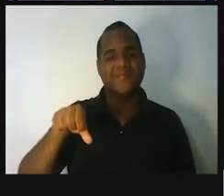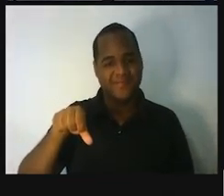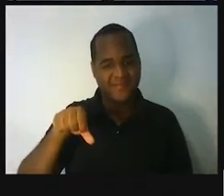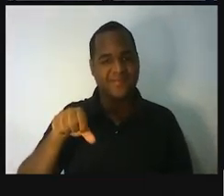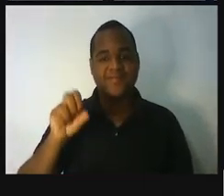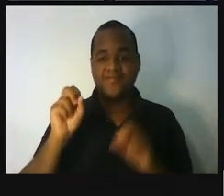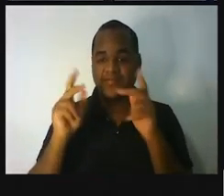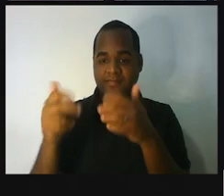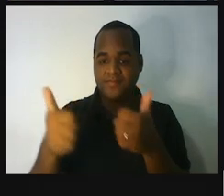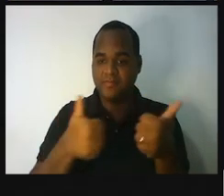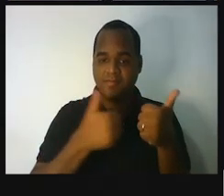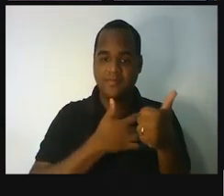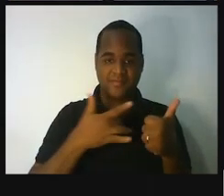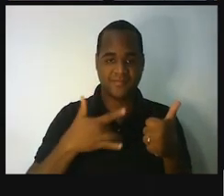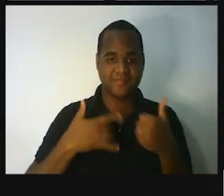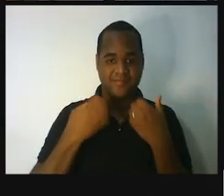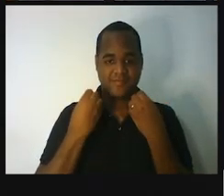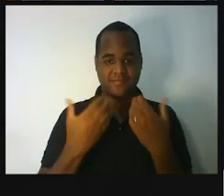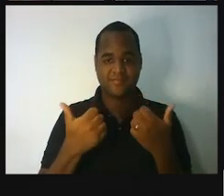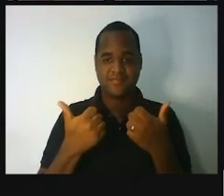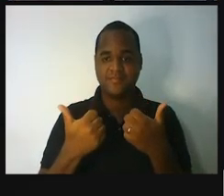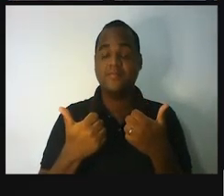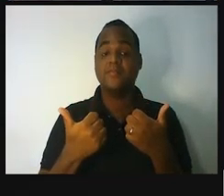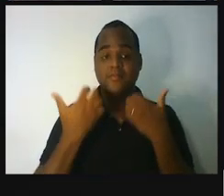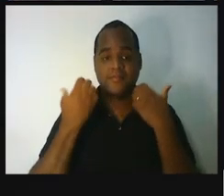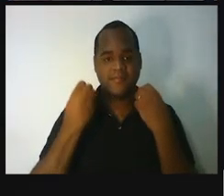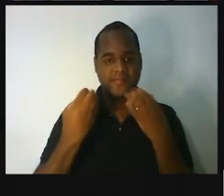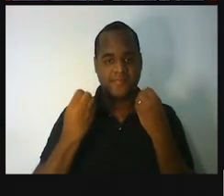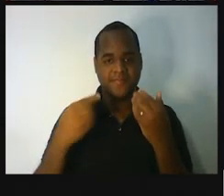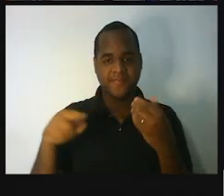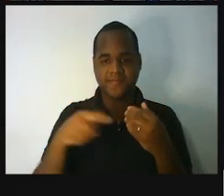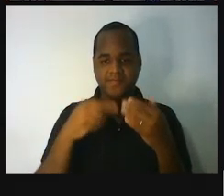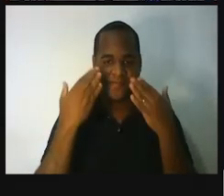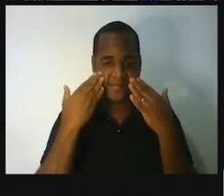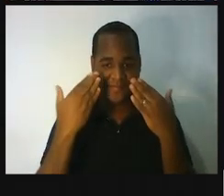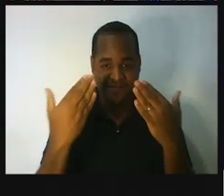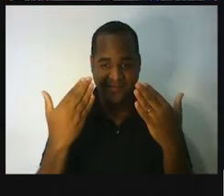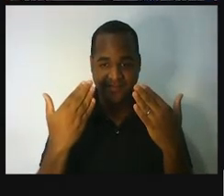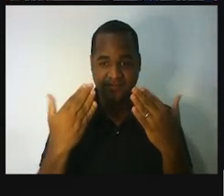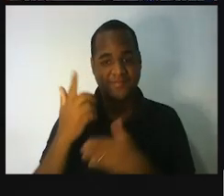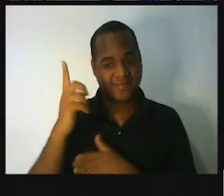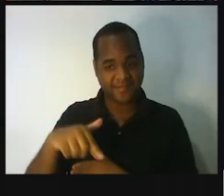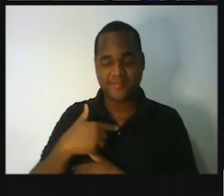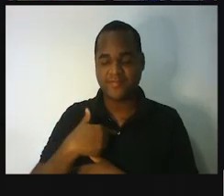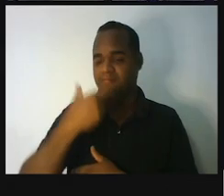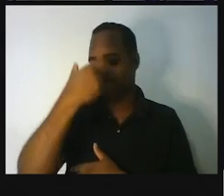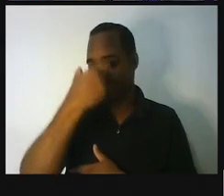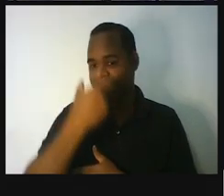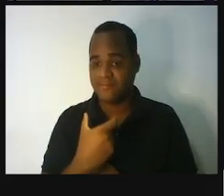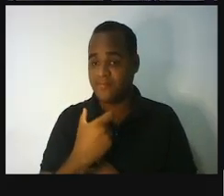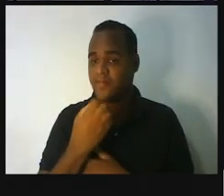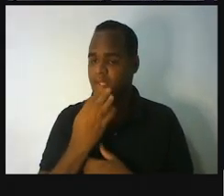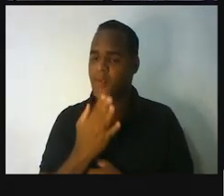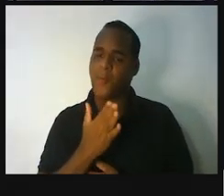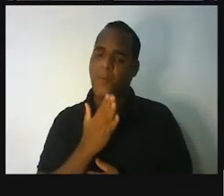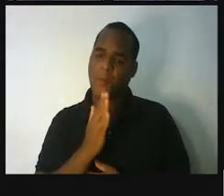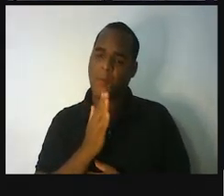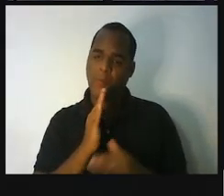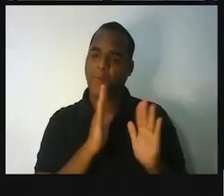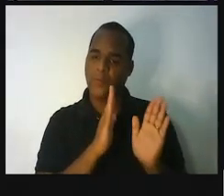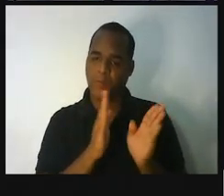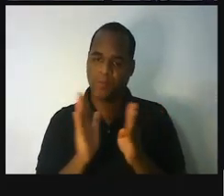9. Tudo bem? Bom, mas deixa eu me apresentar mais uma vez. Muito embora você já me